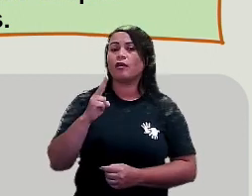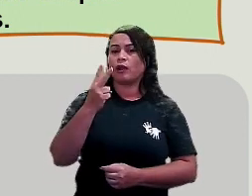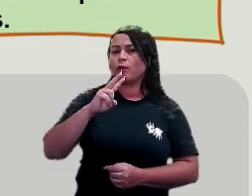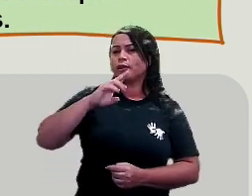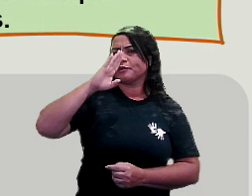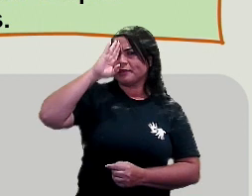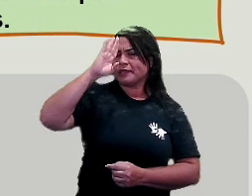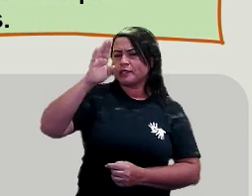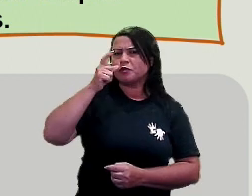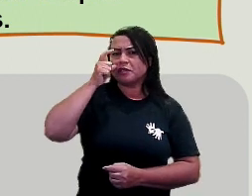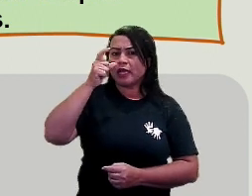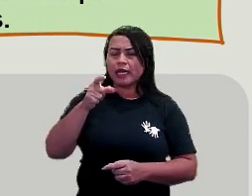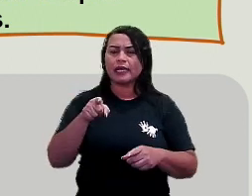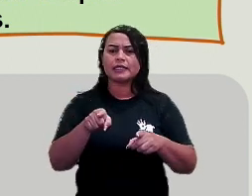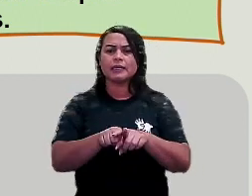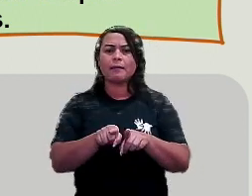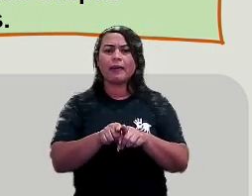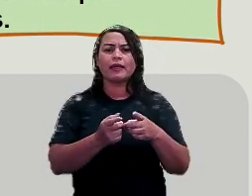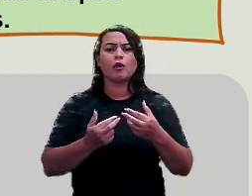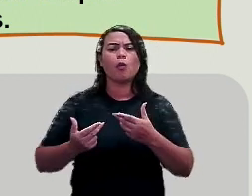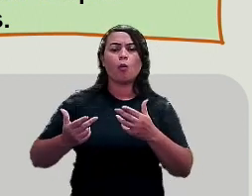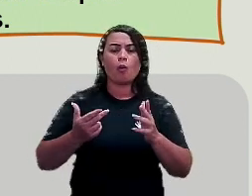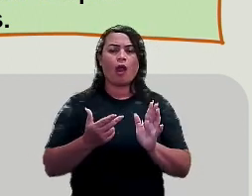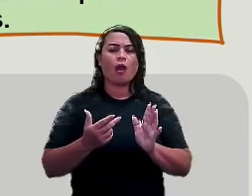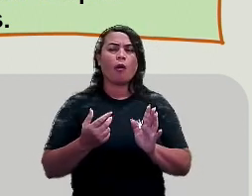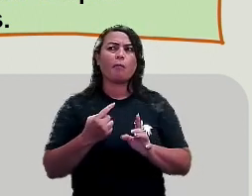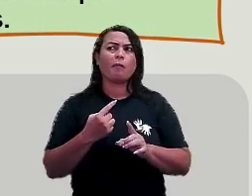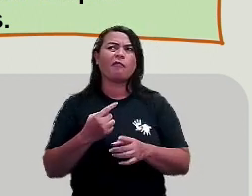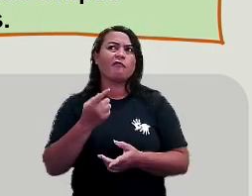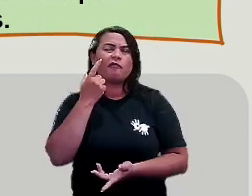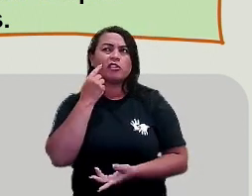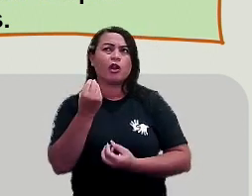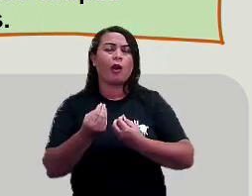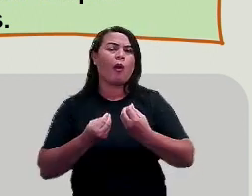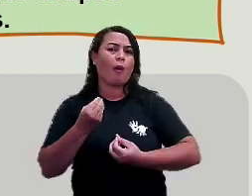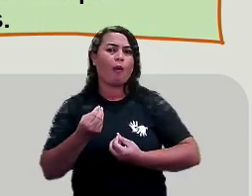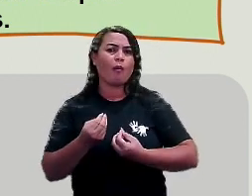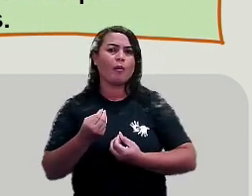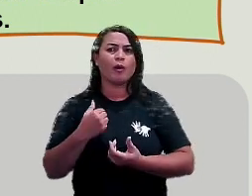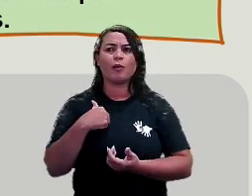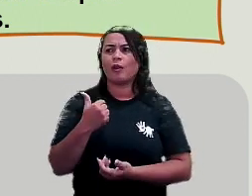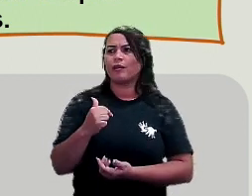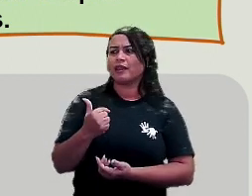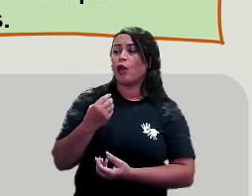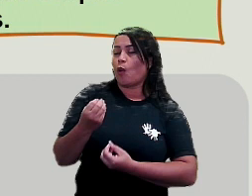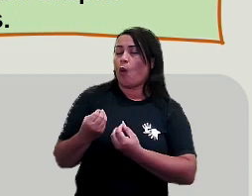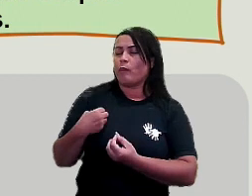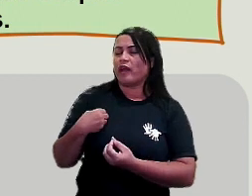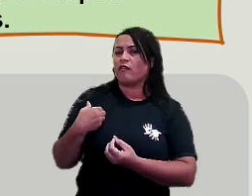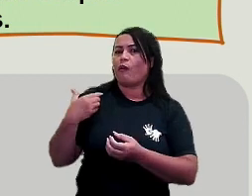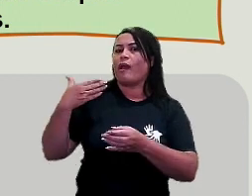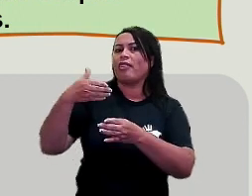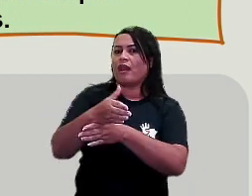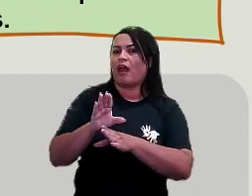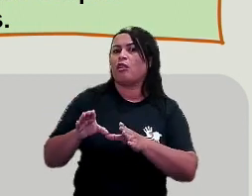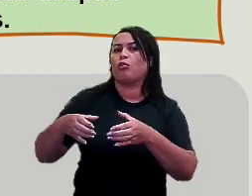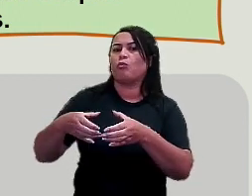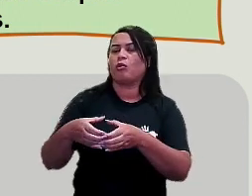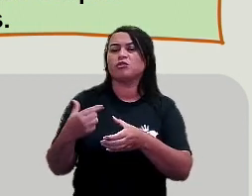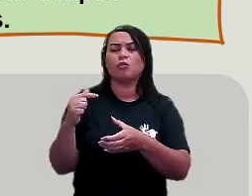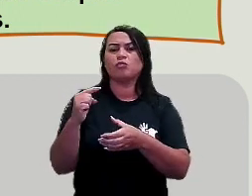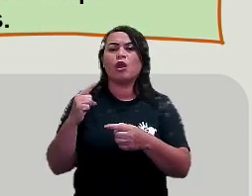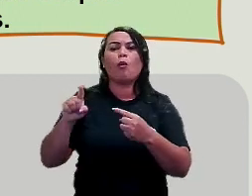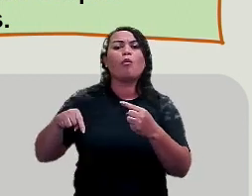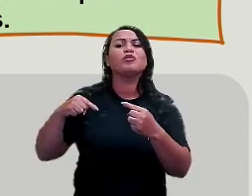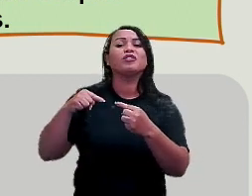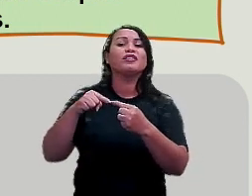comum. Porque, veja, eita, eu não tenho... Como é que você vai fazer parte de um grupo social se você não possui objetivo em